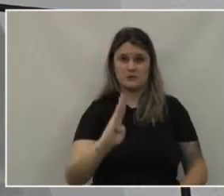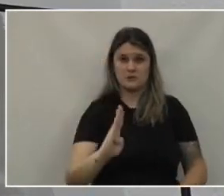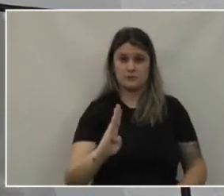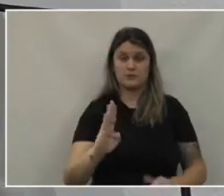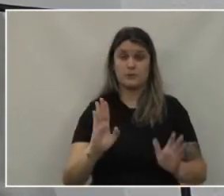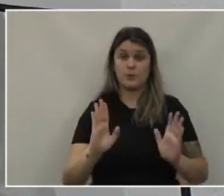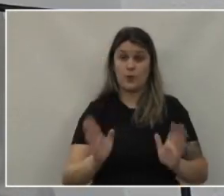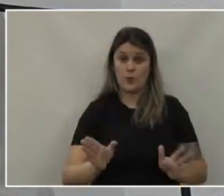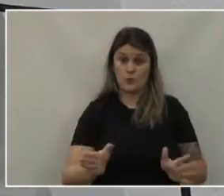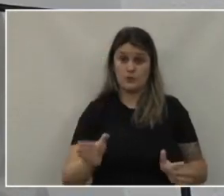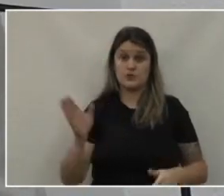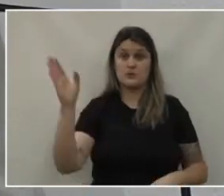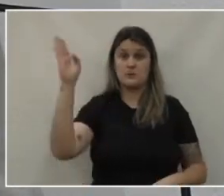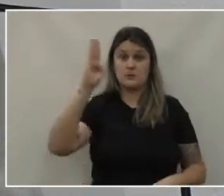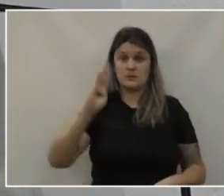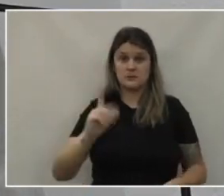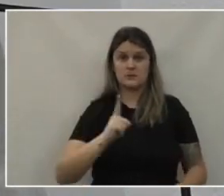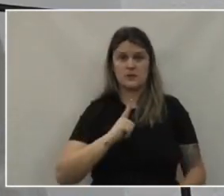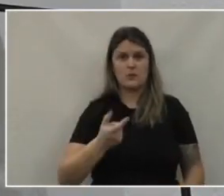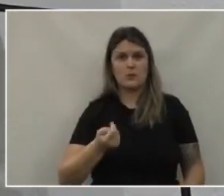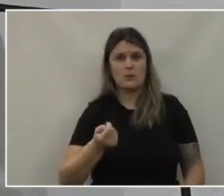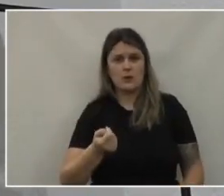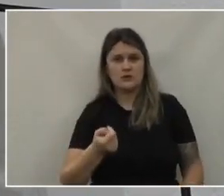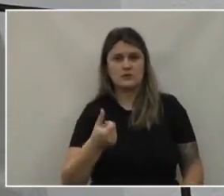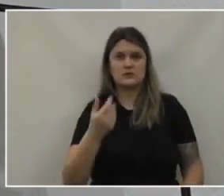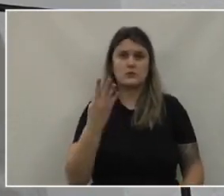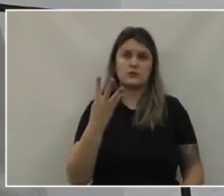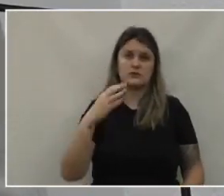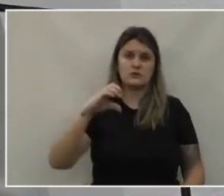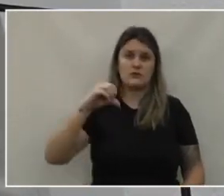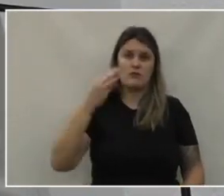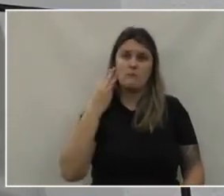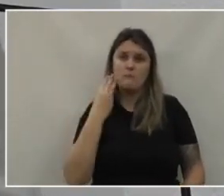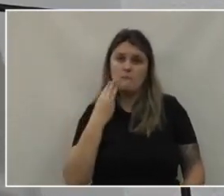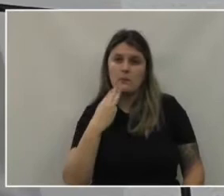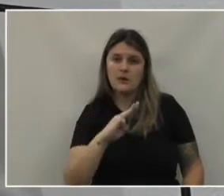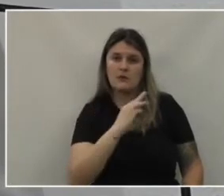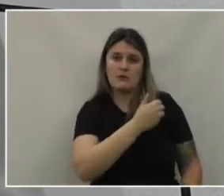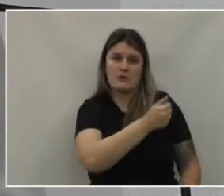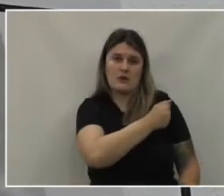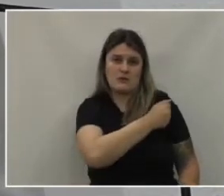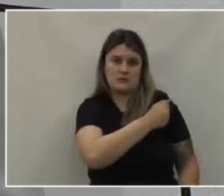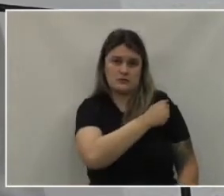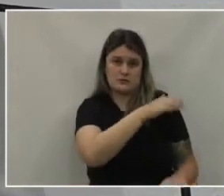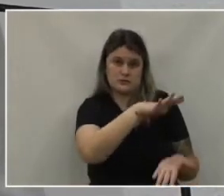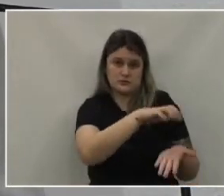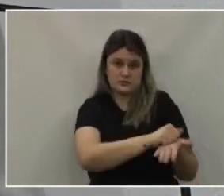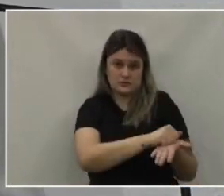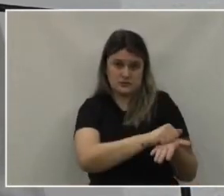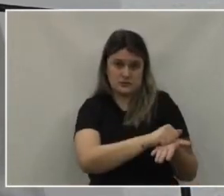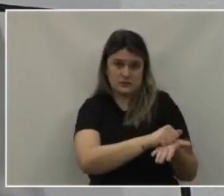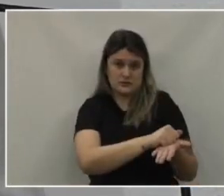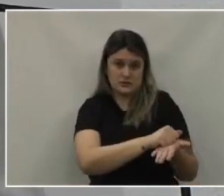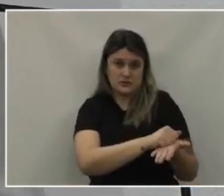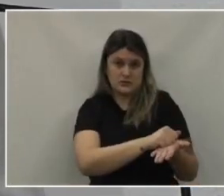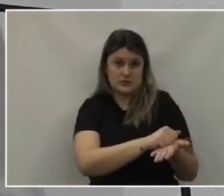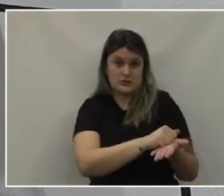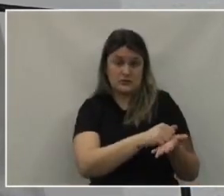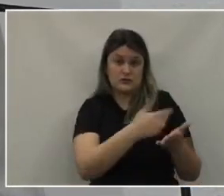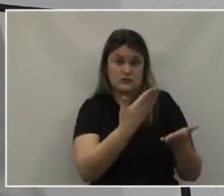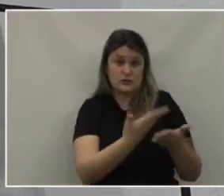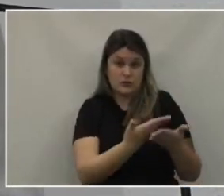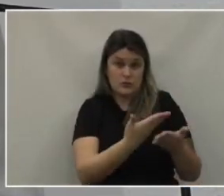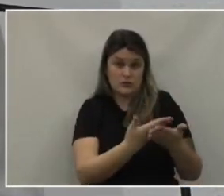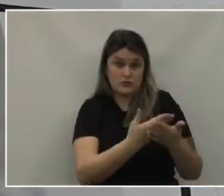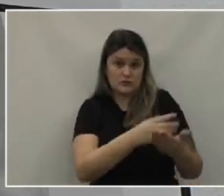Hoje, no Brasil, temos quase 49 milhões de alunos matriculados na educação básica